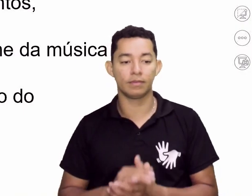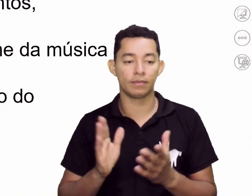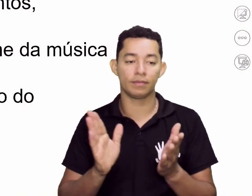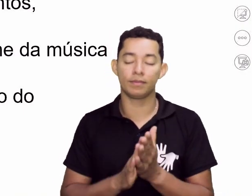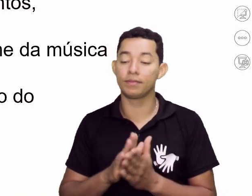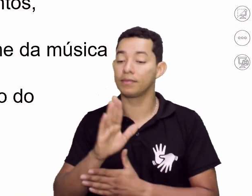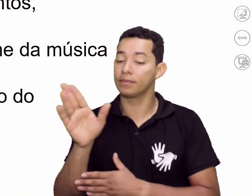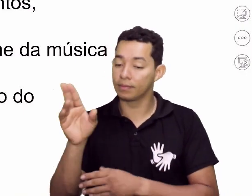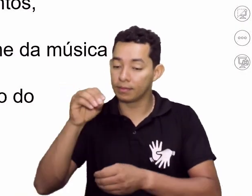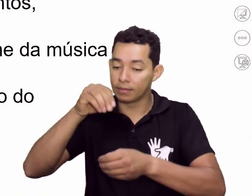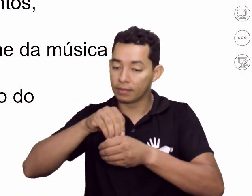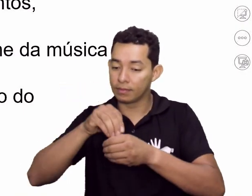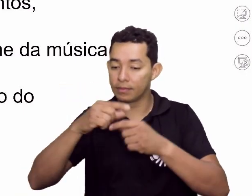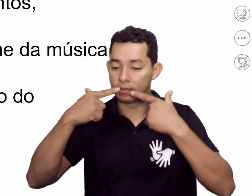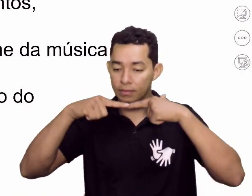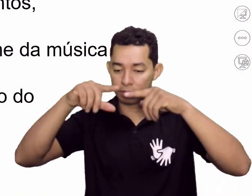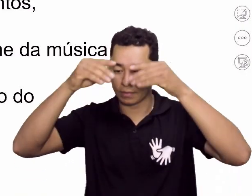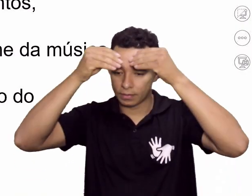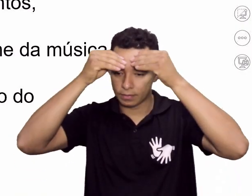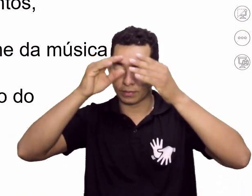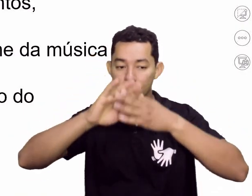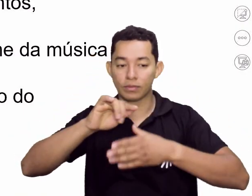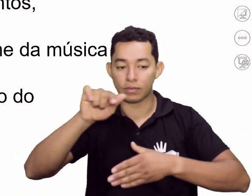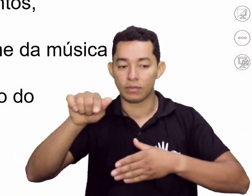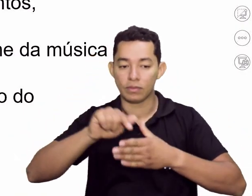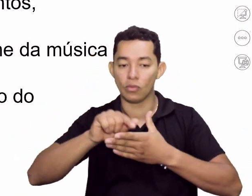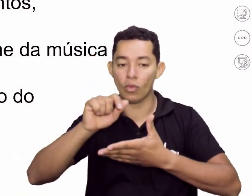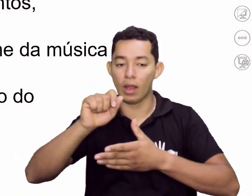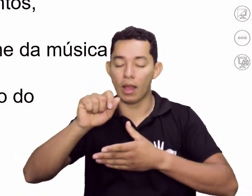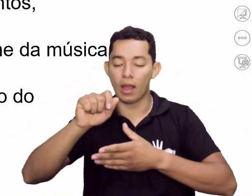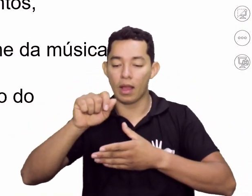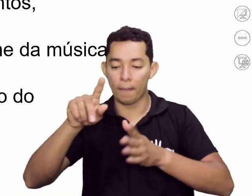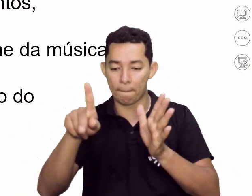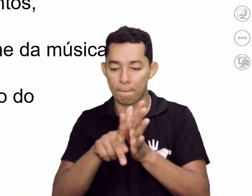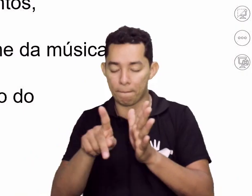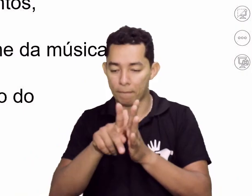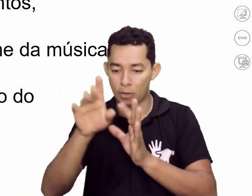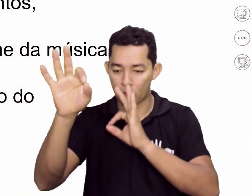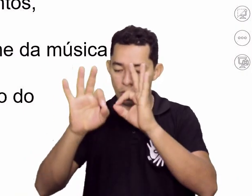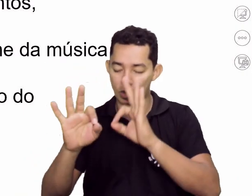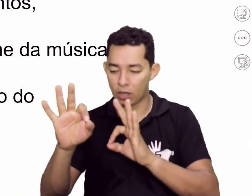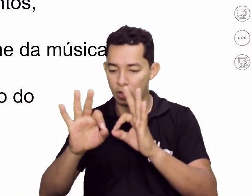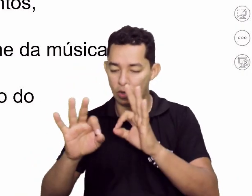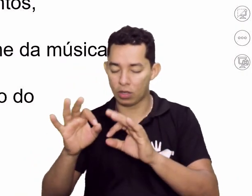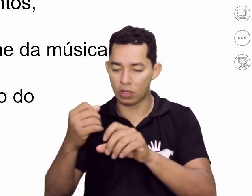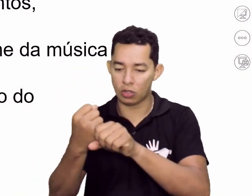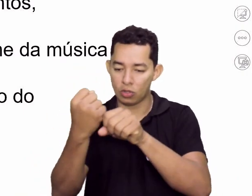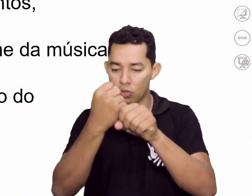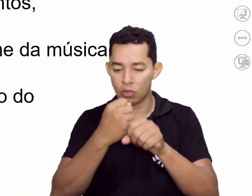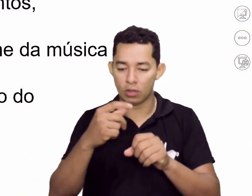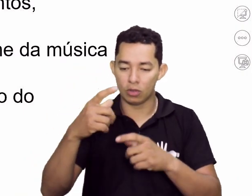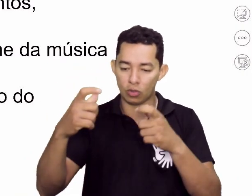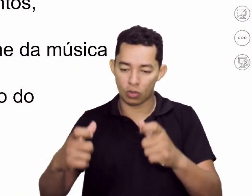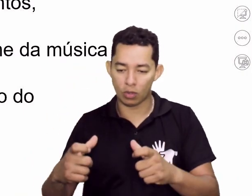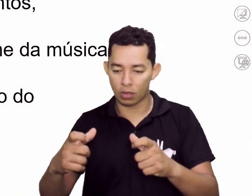Nessa linguagem, a arquitetura do local funciona principalmente como... Eita, isso aqui está